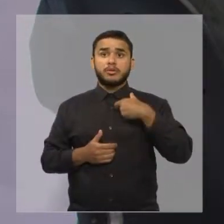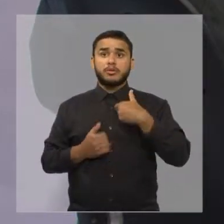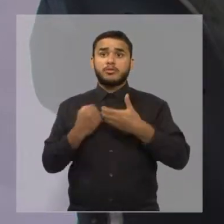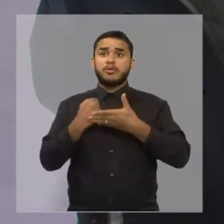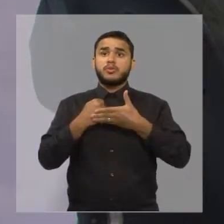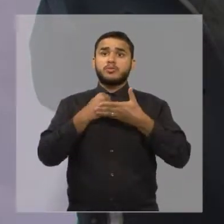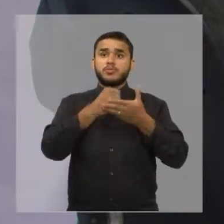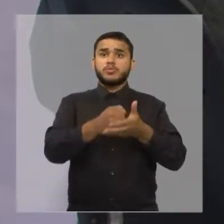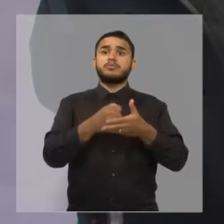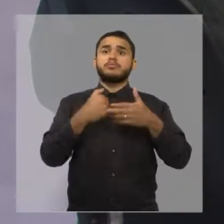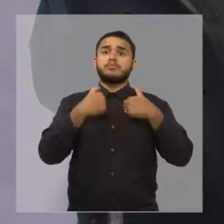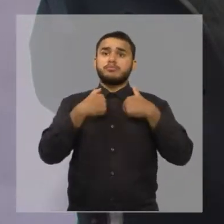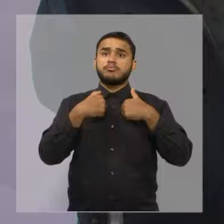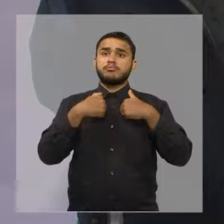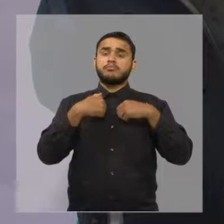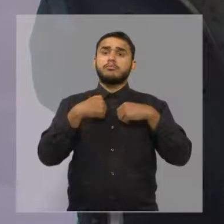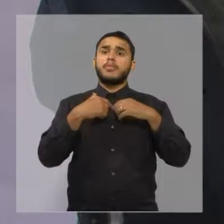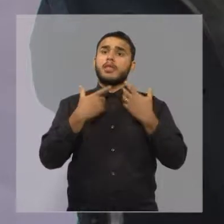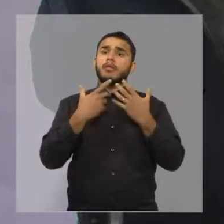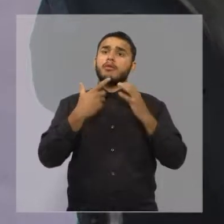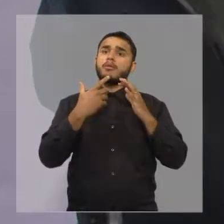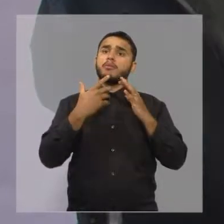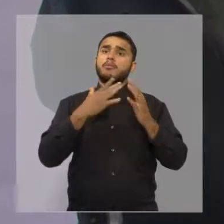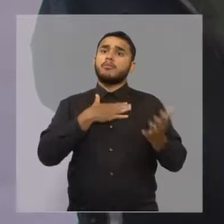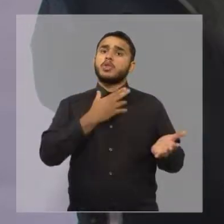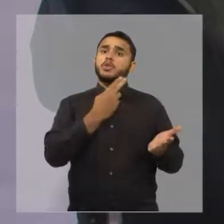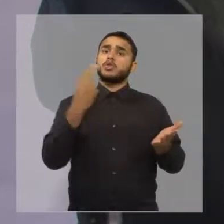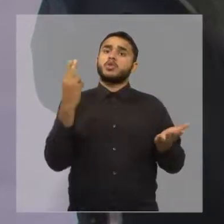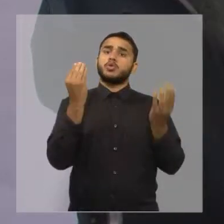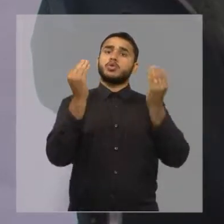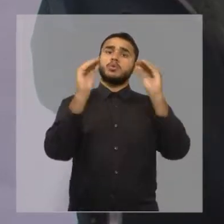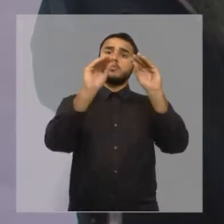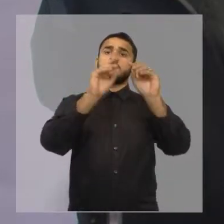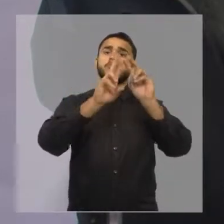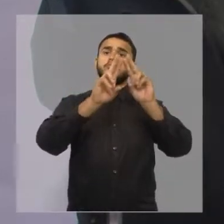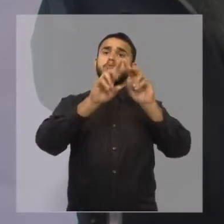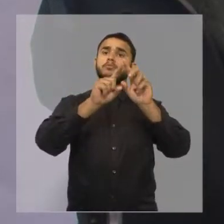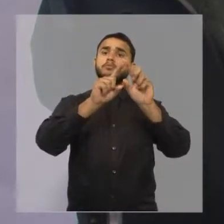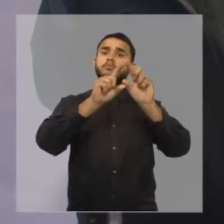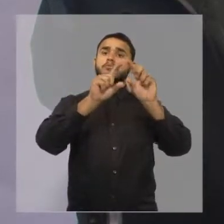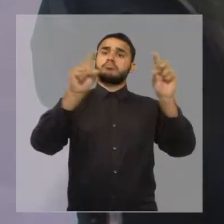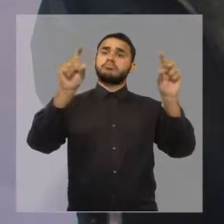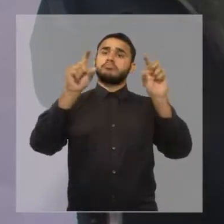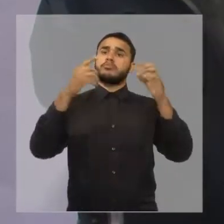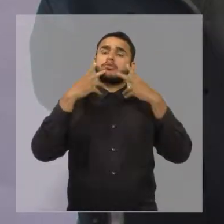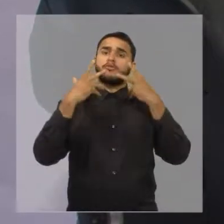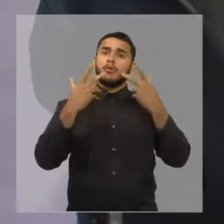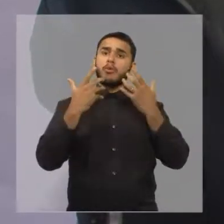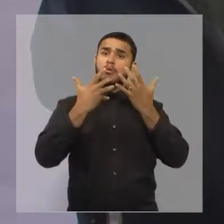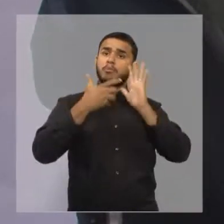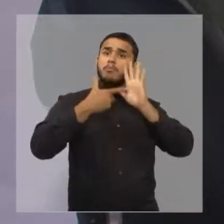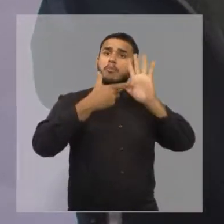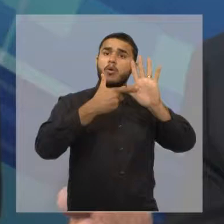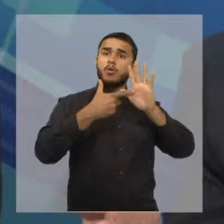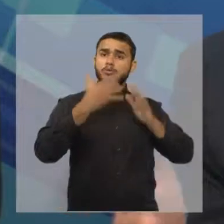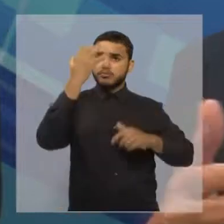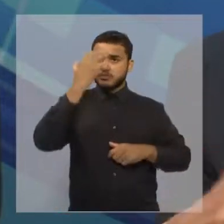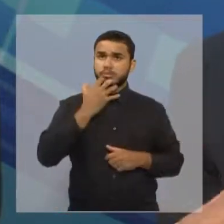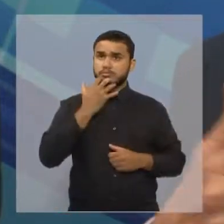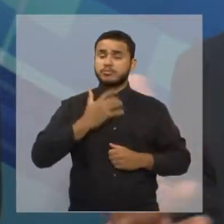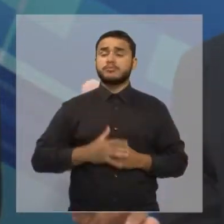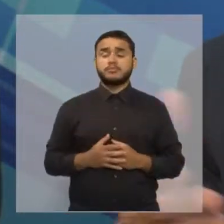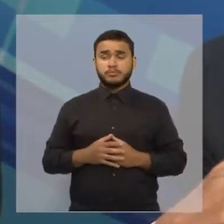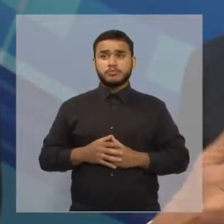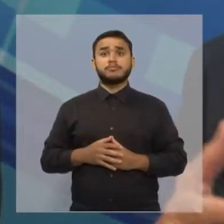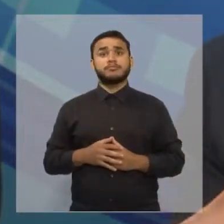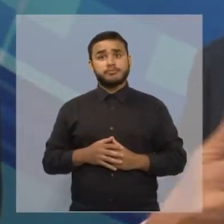querer que o nome apareça também, porque político precisa, quando mais não seja, prestar conta dos seus atos. Né?